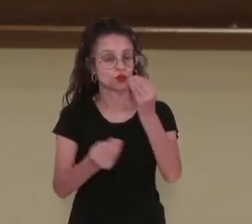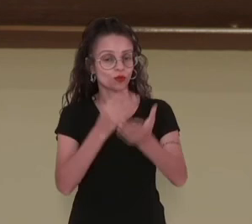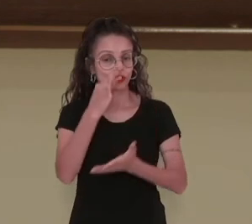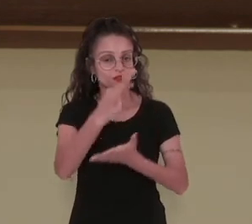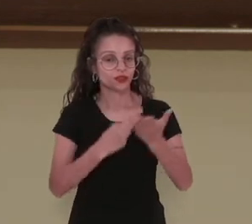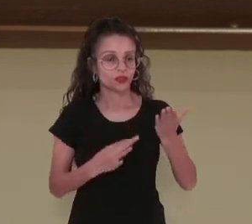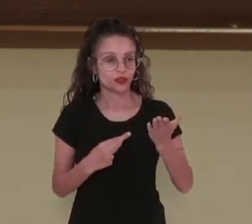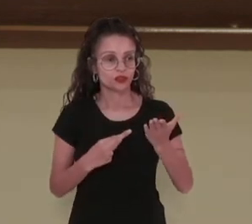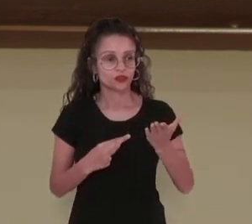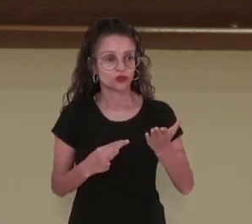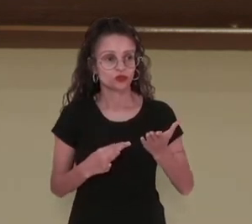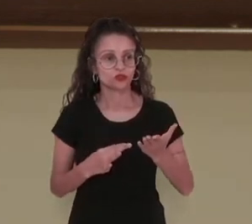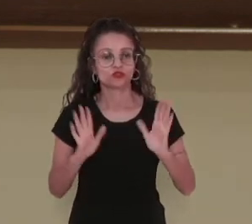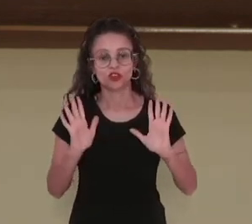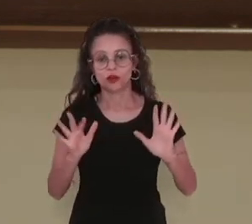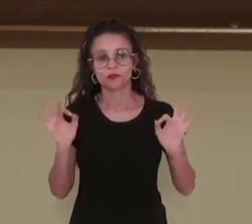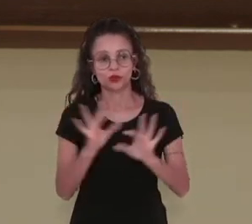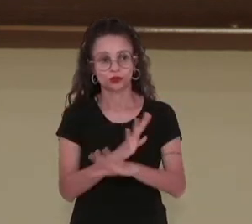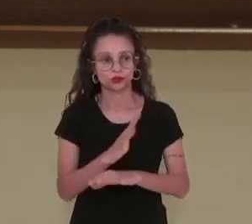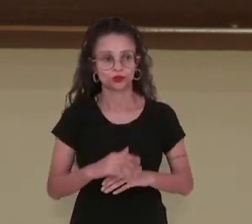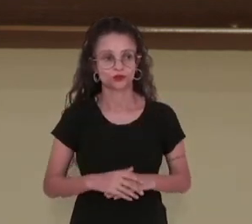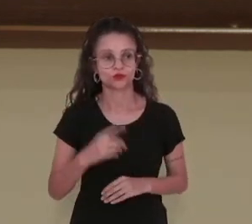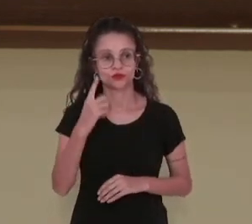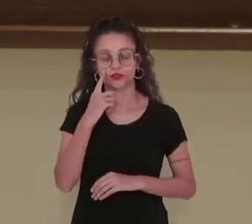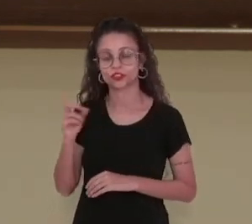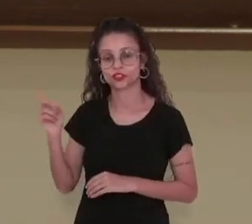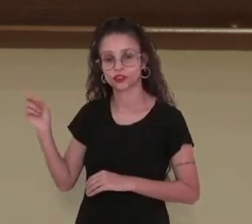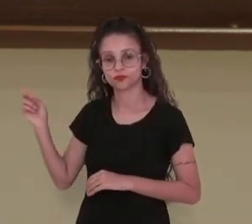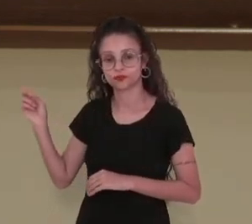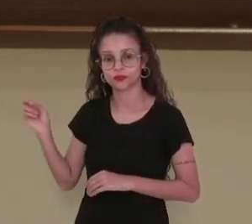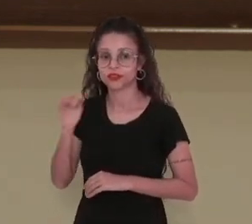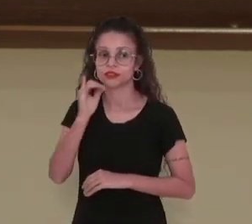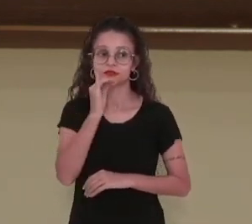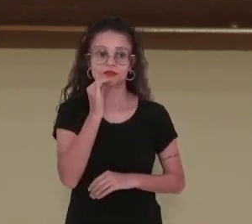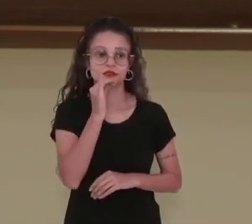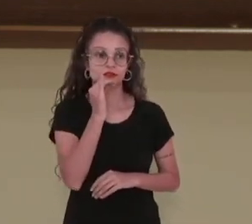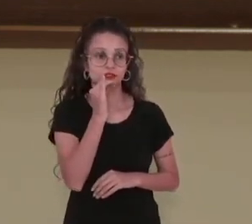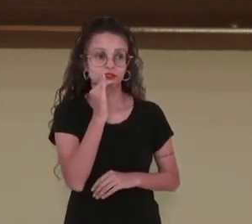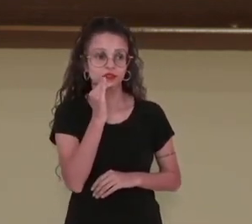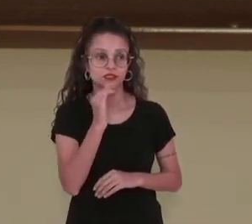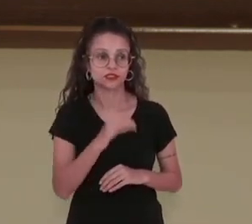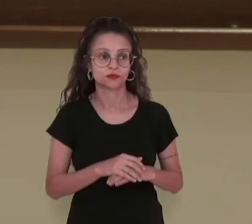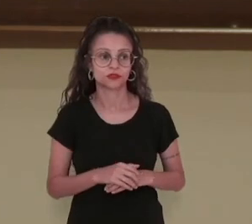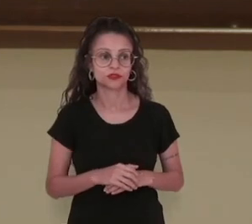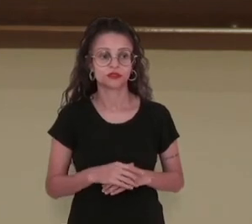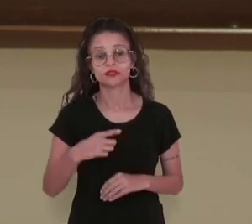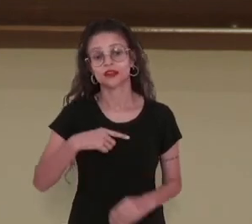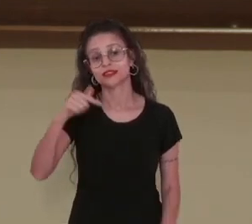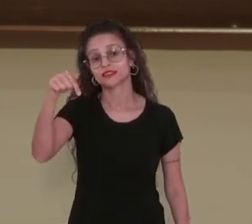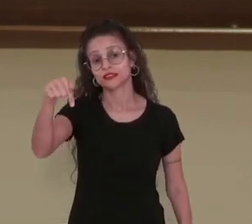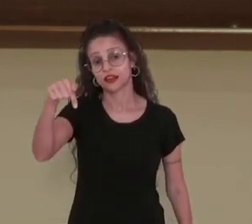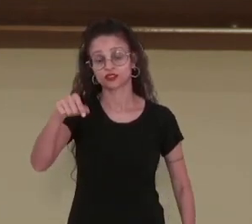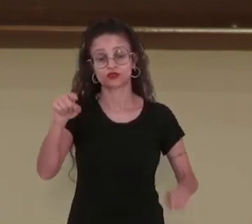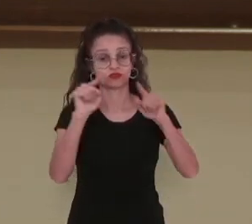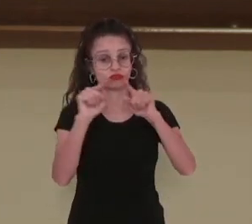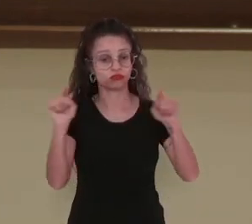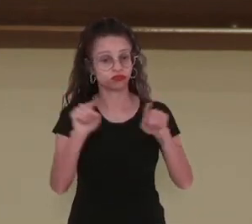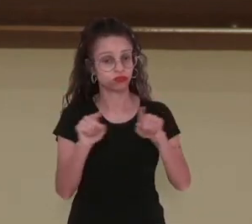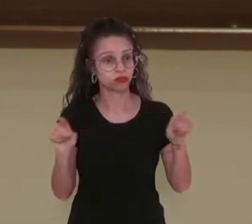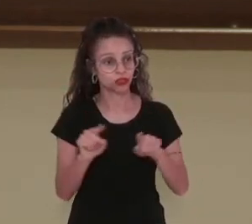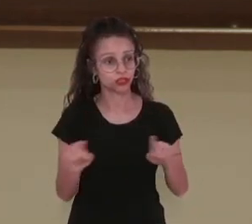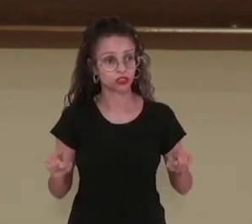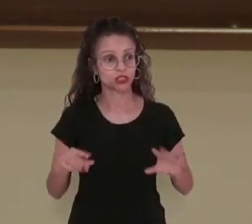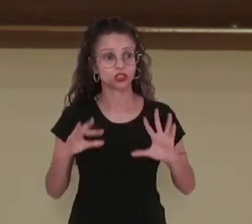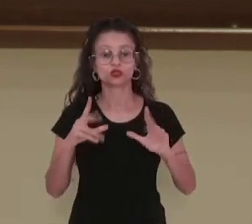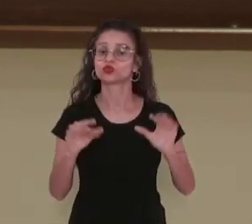texto já estruturado. Vejam, o nosso exemplo tem 2, 4, 6, 7 linhas, né? E todas